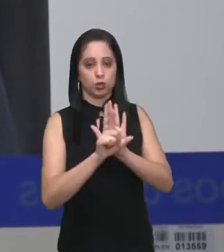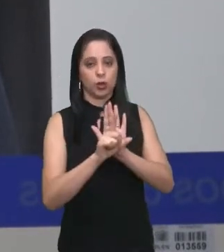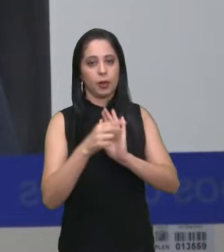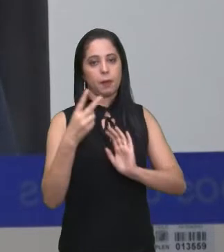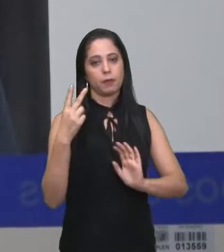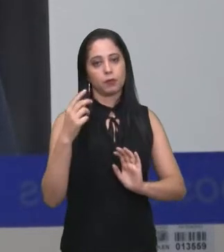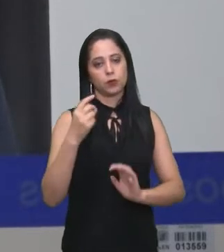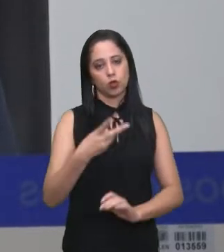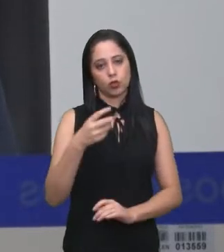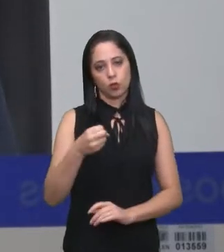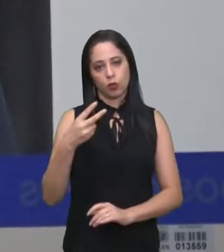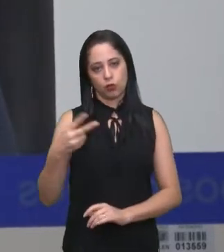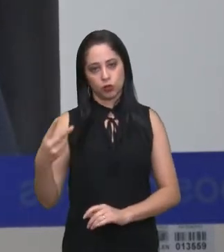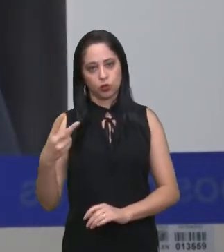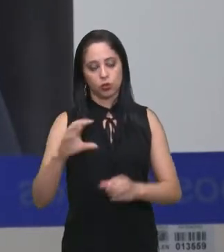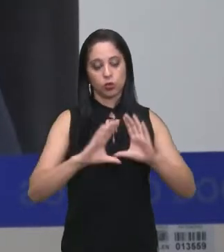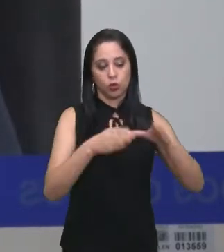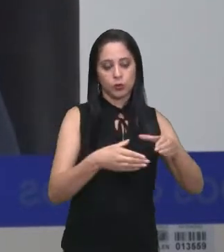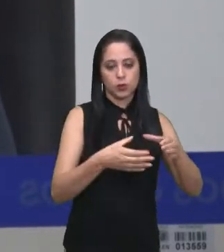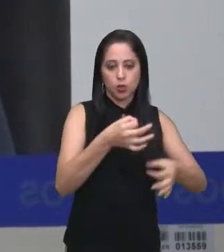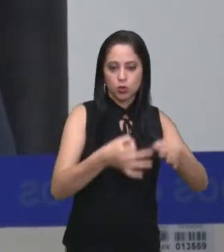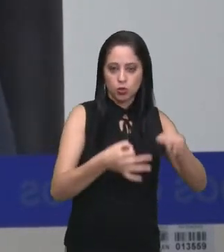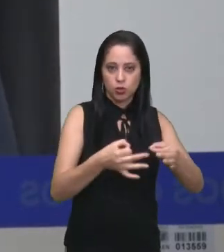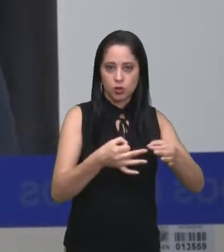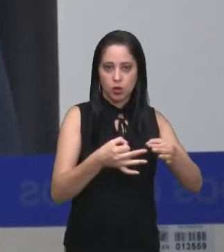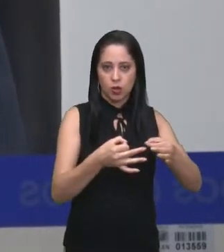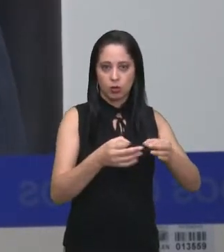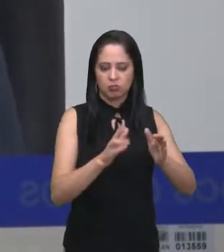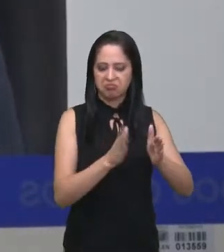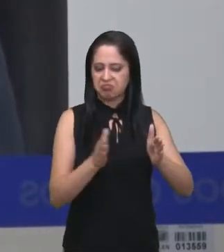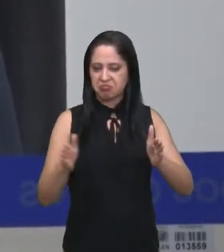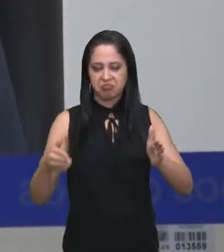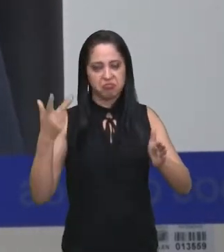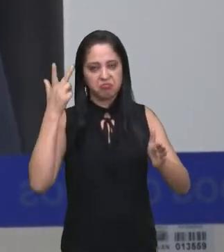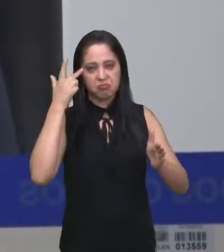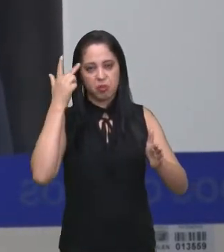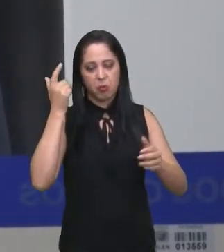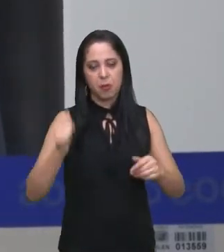64/2022. Comissão Justiça, o rito é ordinário.